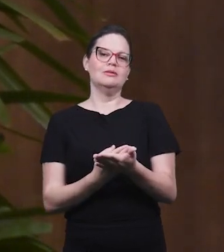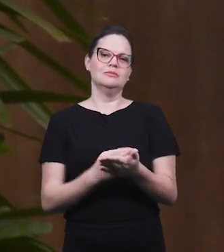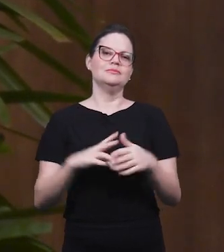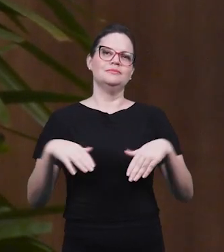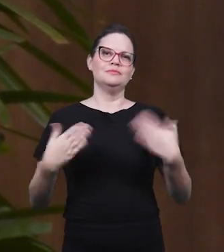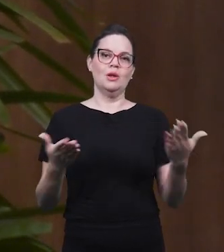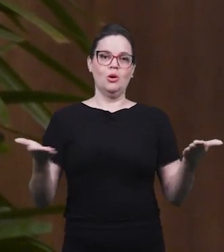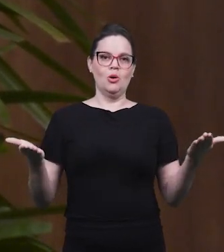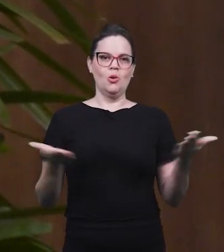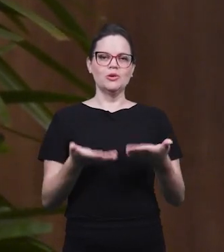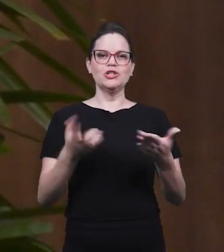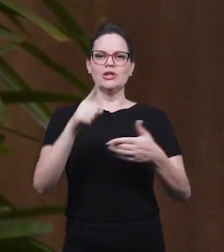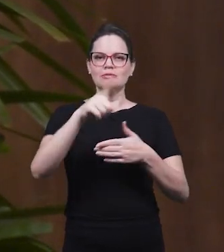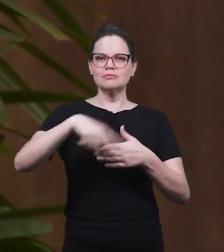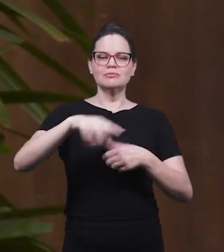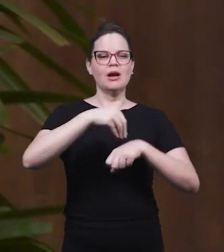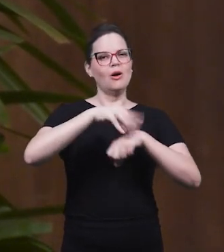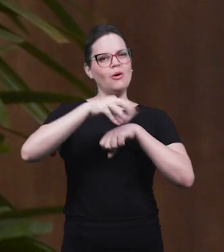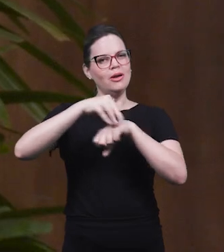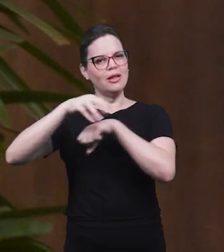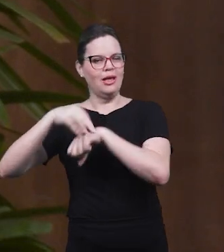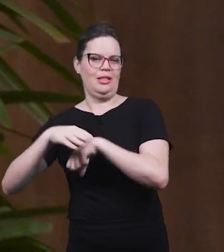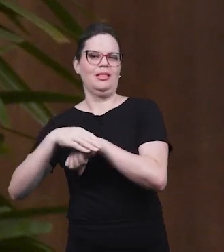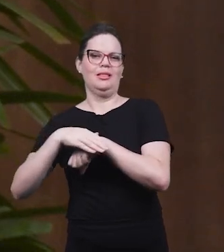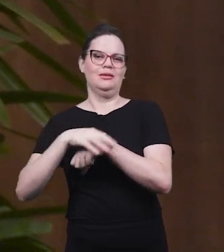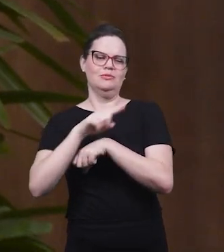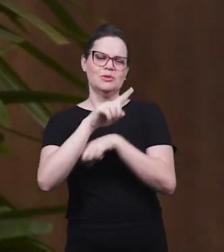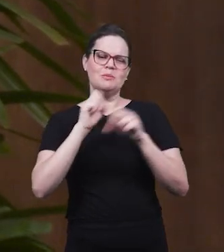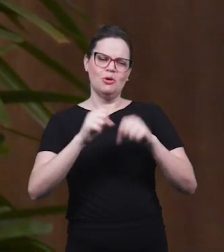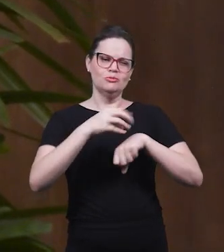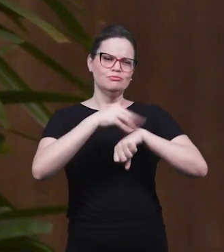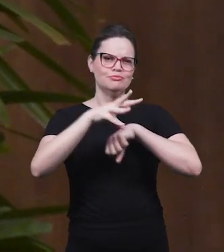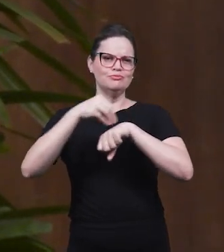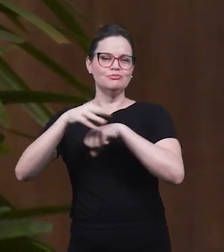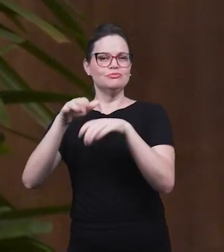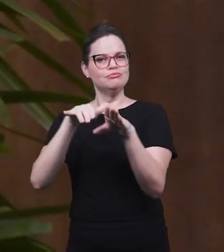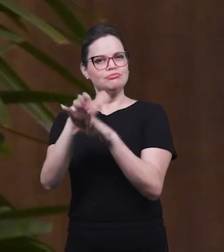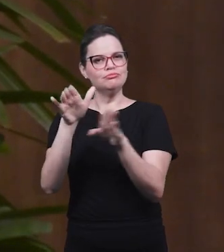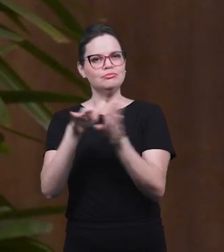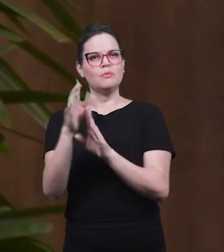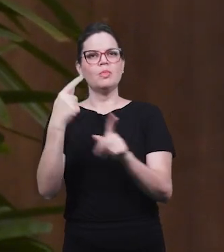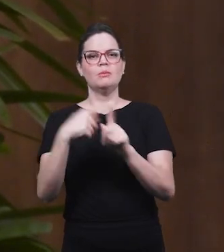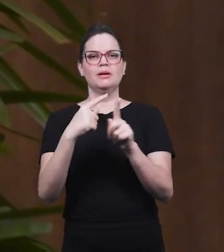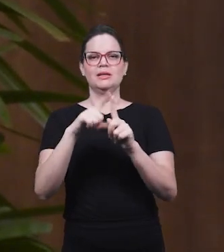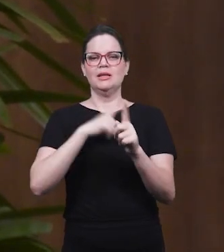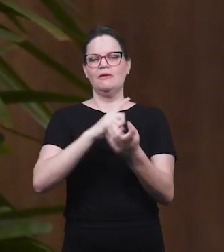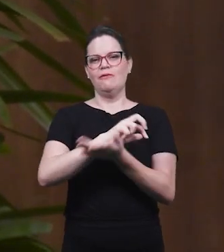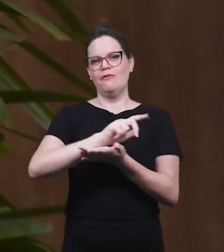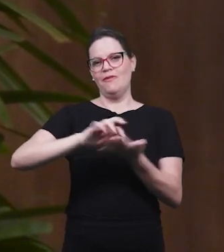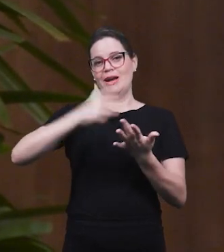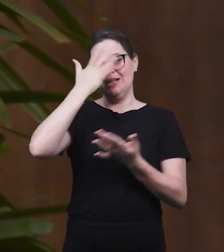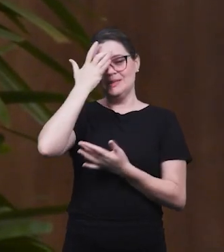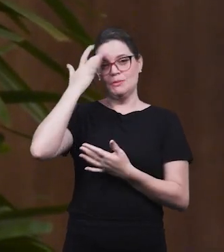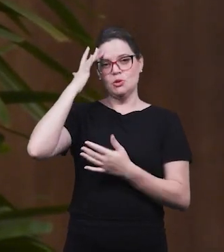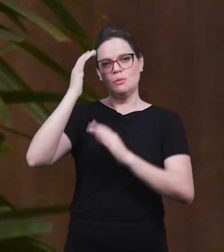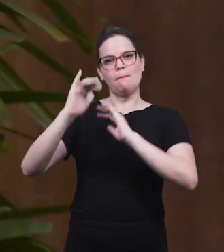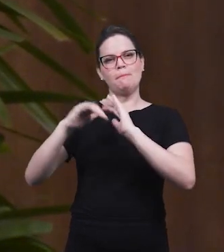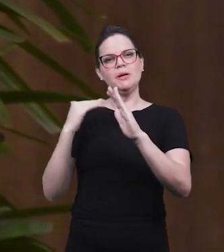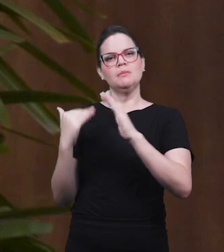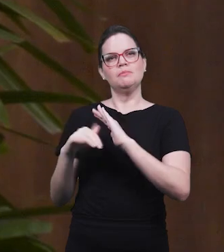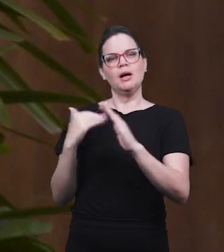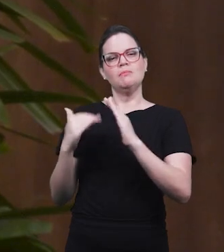ansiosos para ouvir as orientações, porque nós temos tido bastante pessoas, sabe, doutora, que